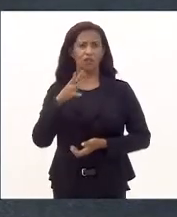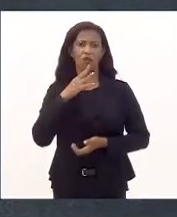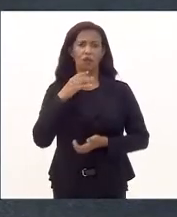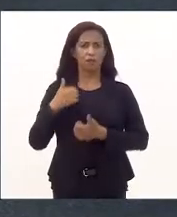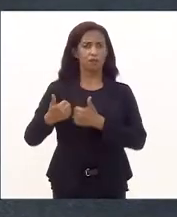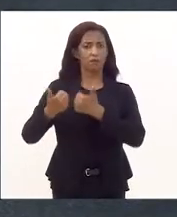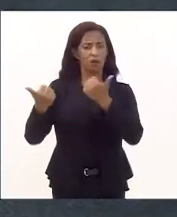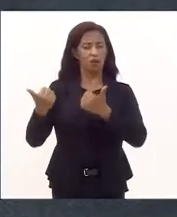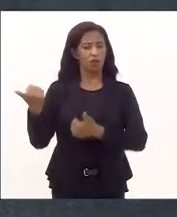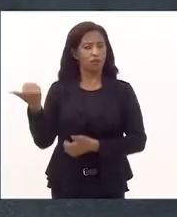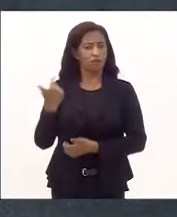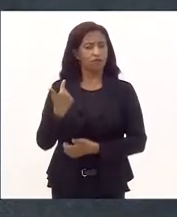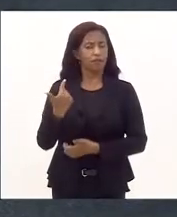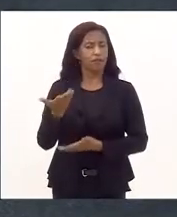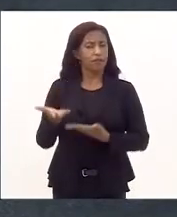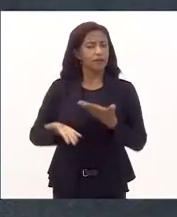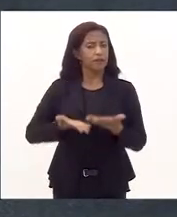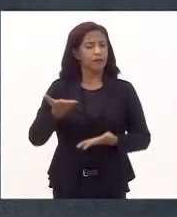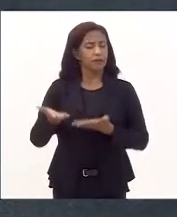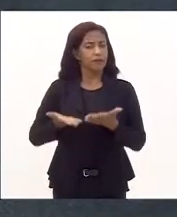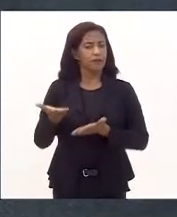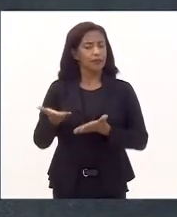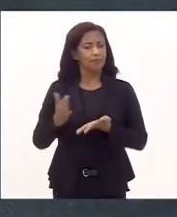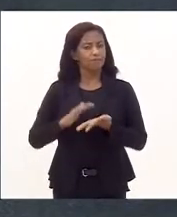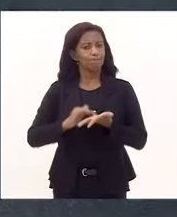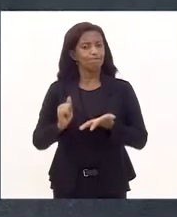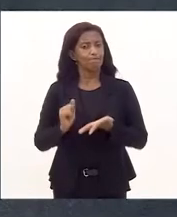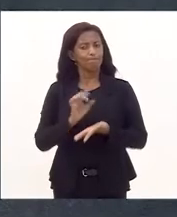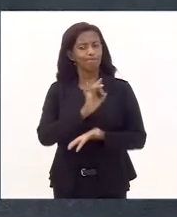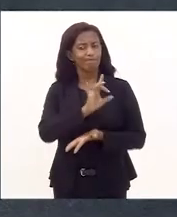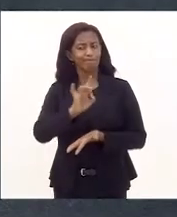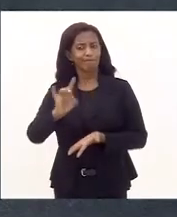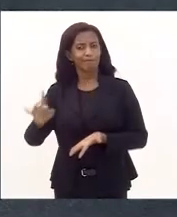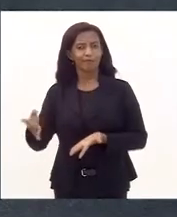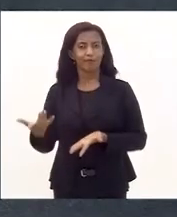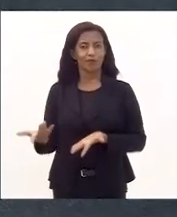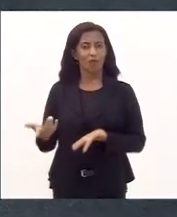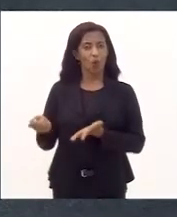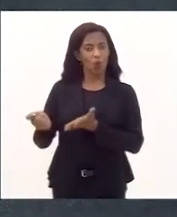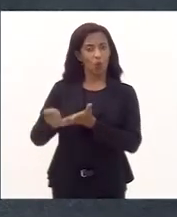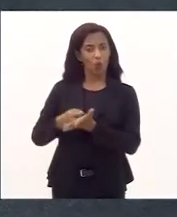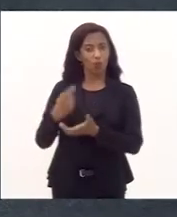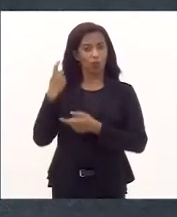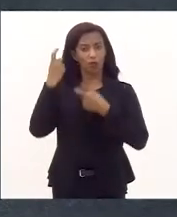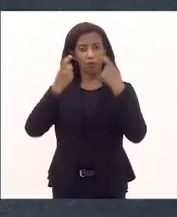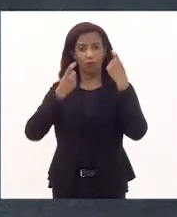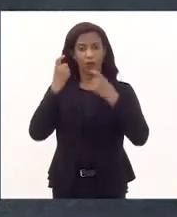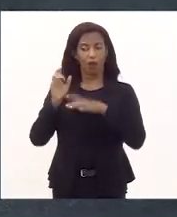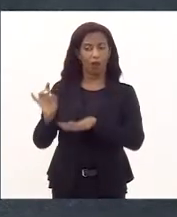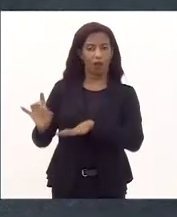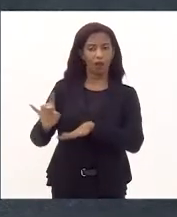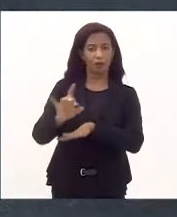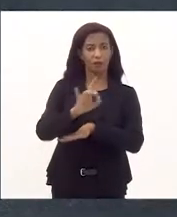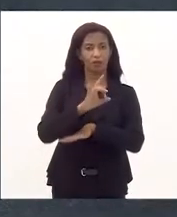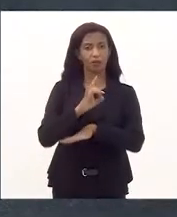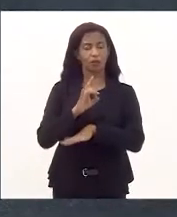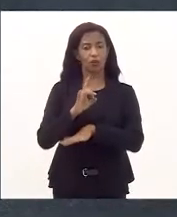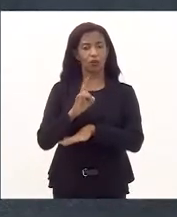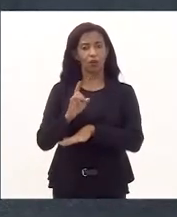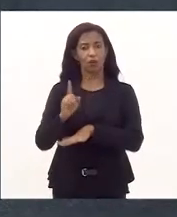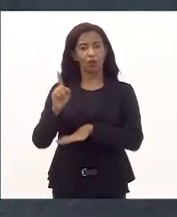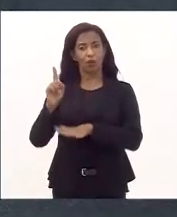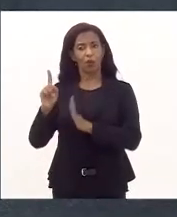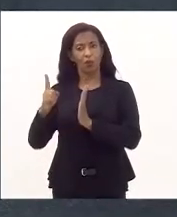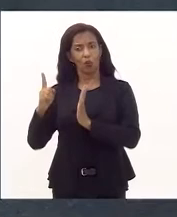eu, mas trata-se de aquisição individual. Inclusive, o autor tem a preocupação de dizer que cada pessoa uma isenção,